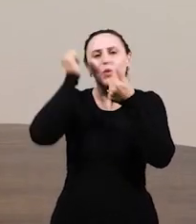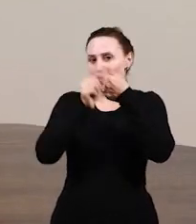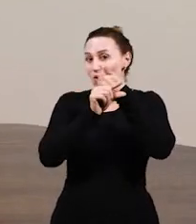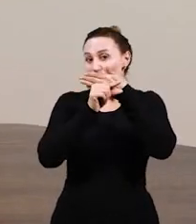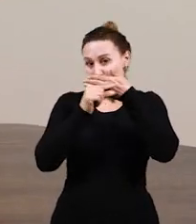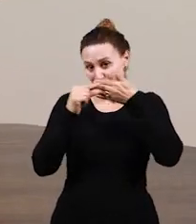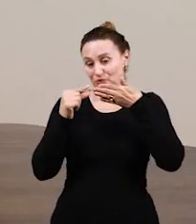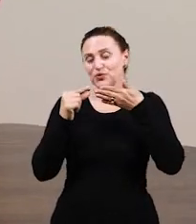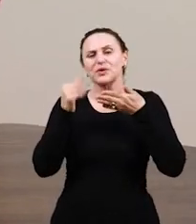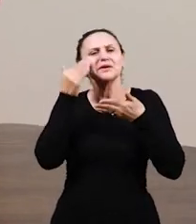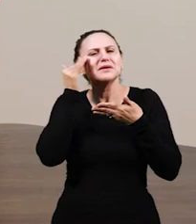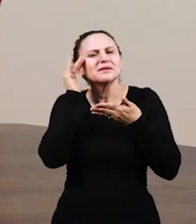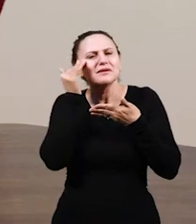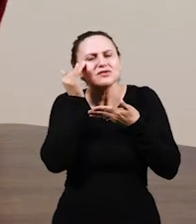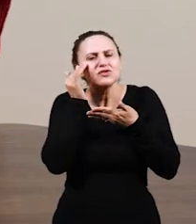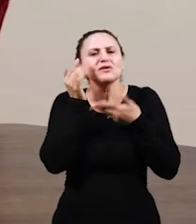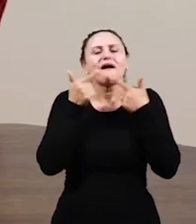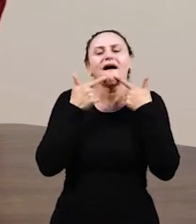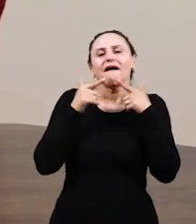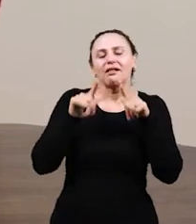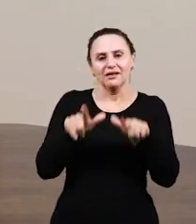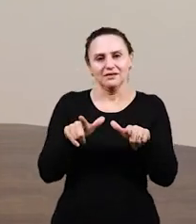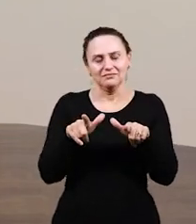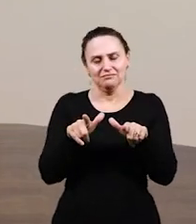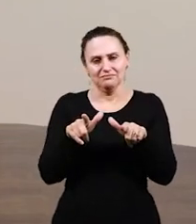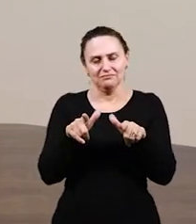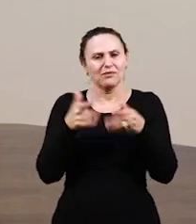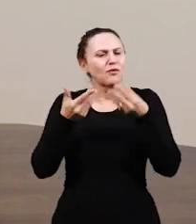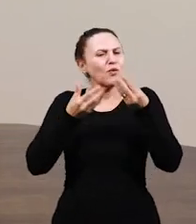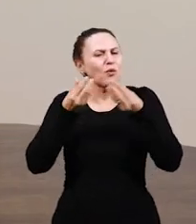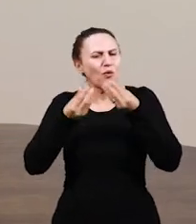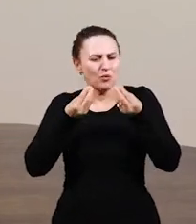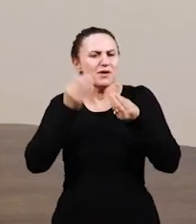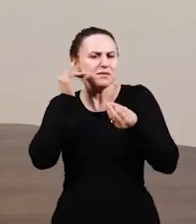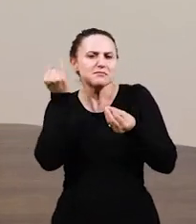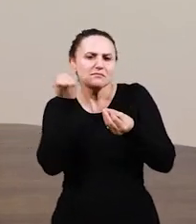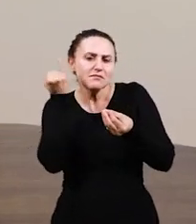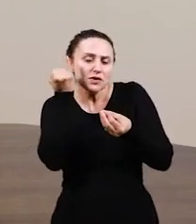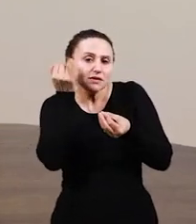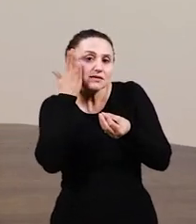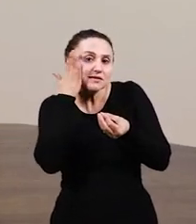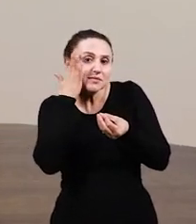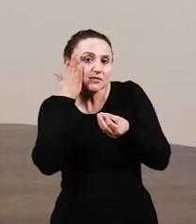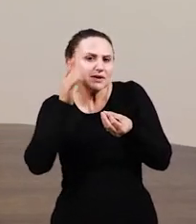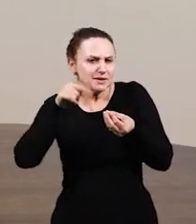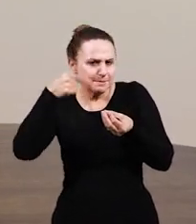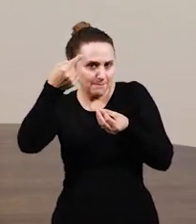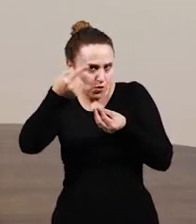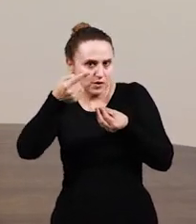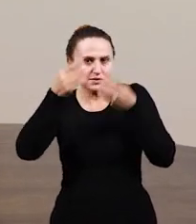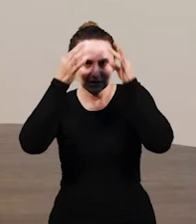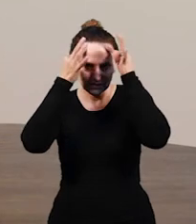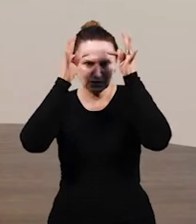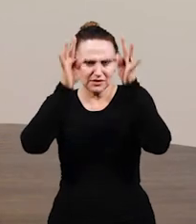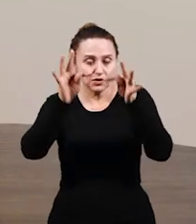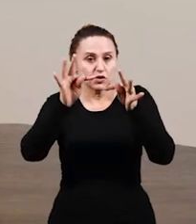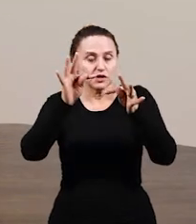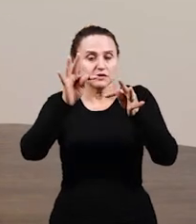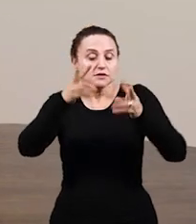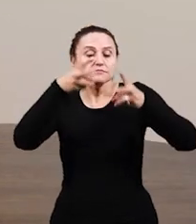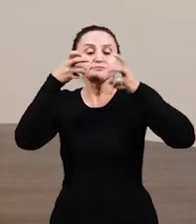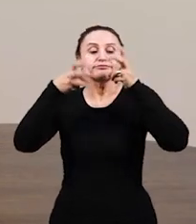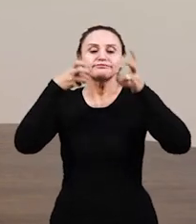entende a língua e por que isso depois a corrente nas outras nas outras correntes teóricas que eu vou mostrar para